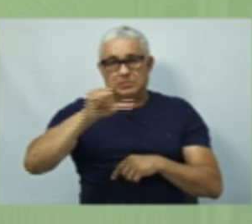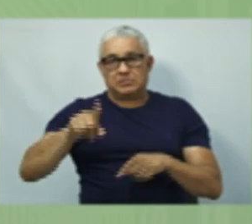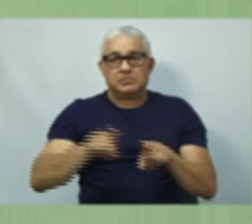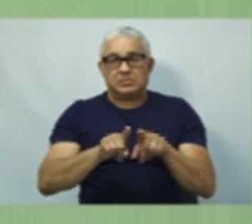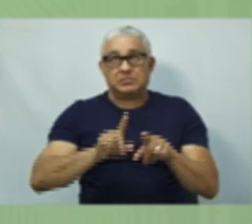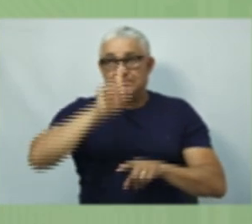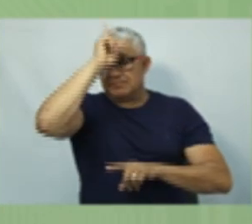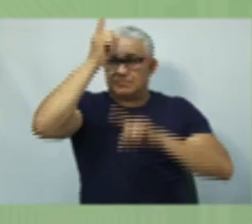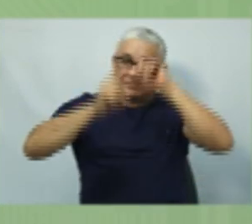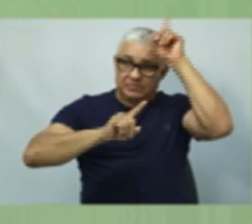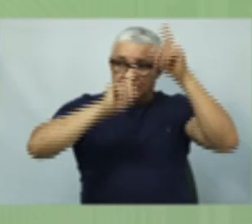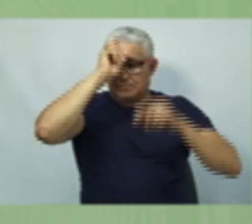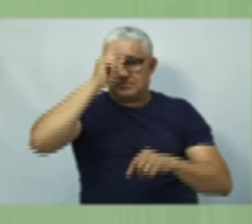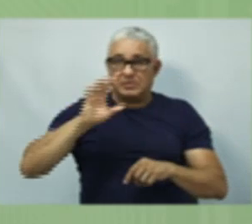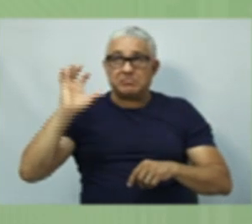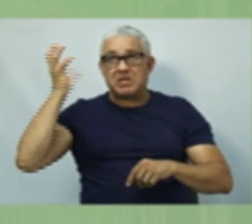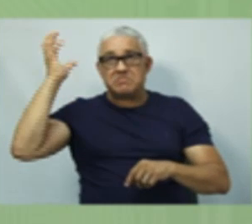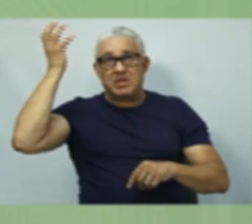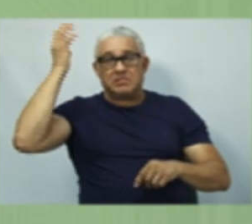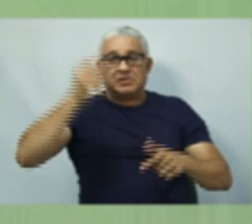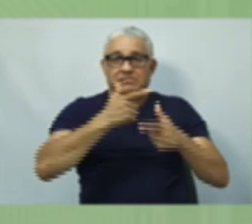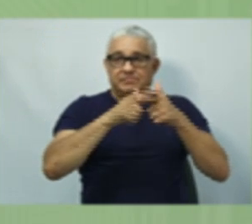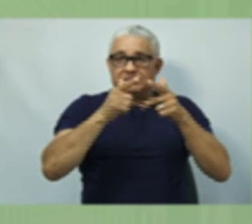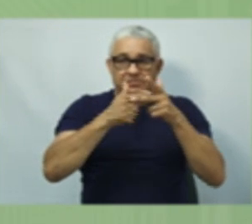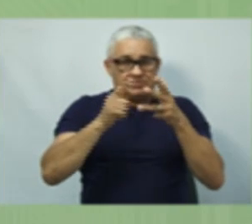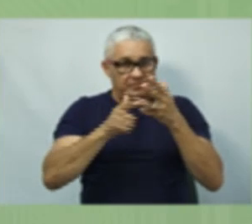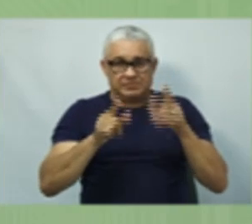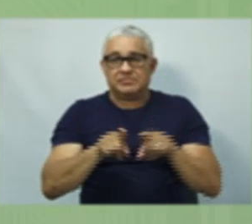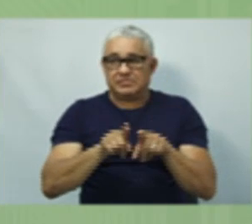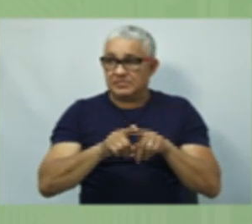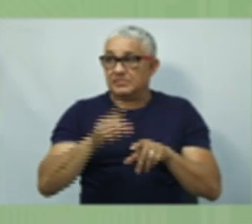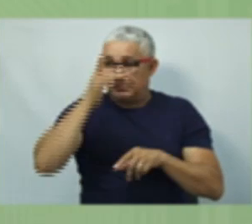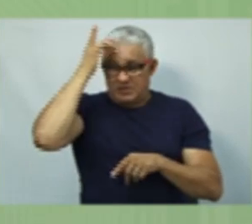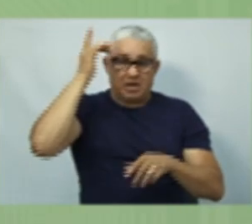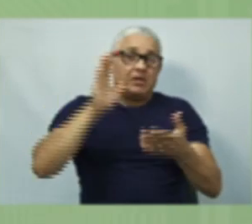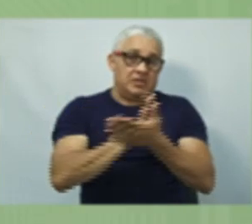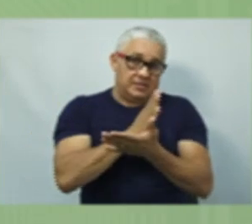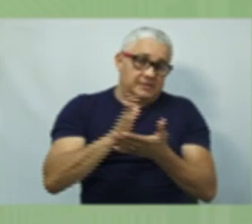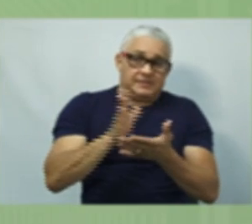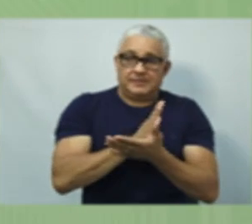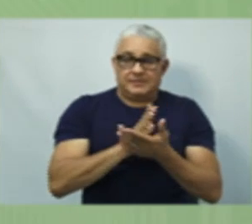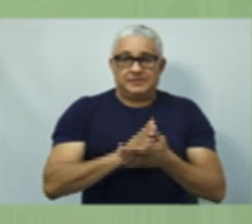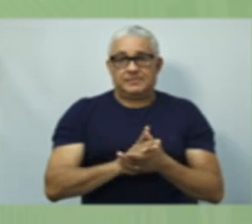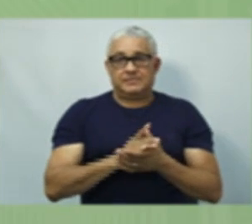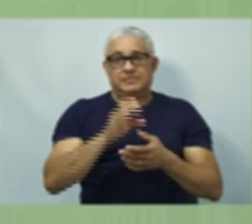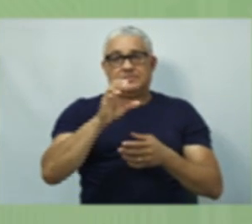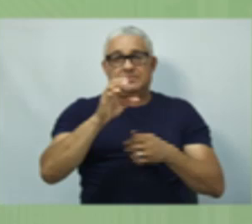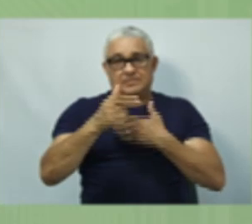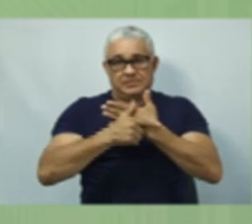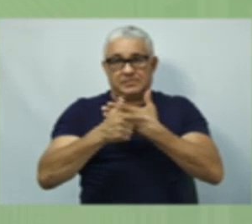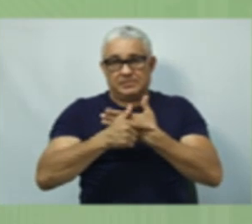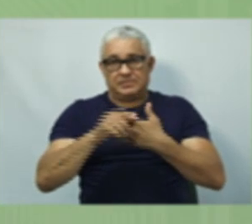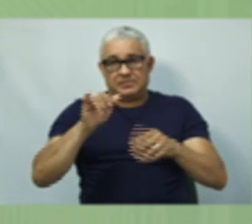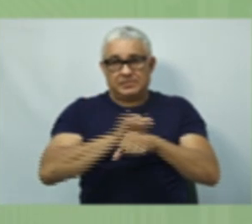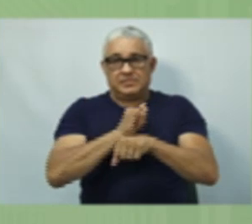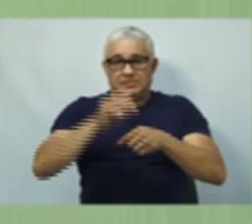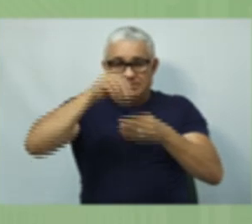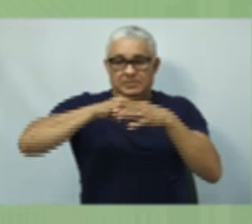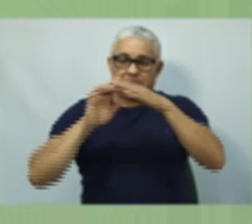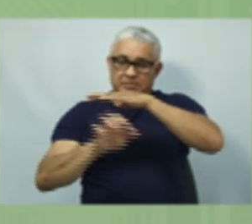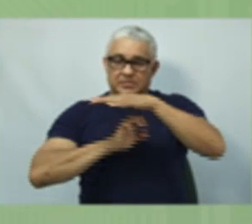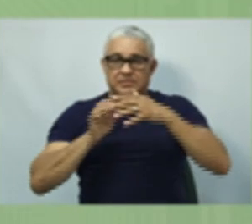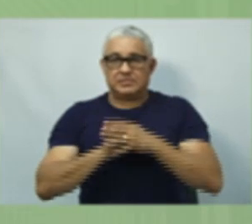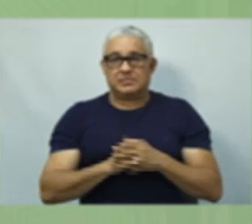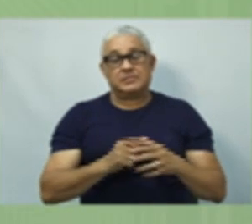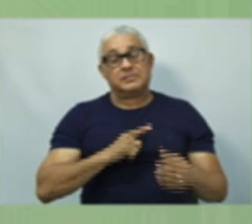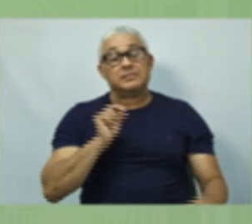criatividade e à resolução de problemas. Geralmente as pessoas que assumem os cargos estratégicos nas organizações,